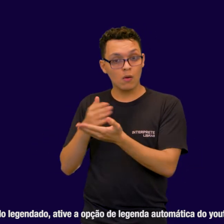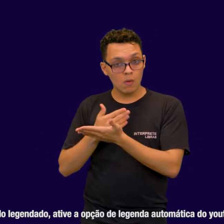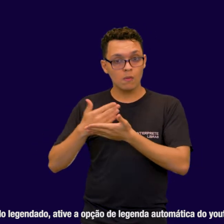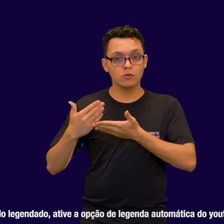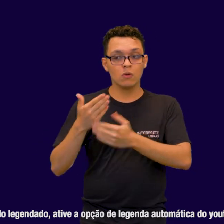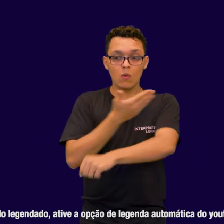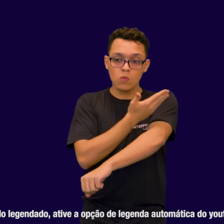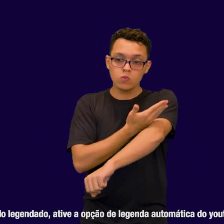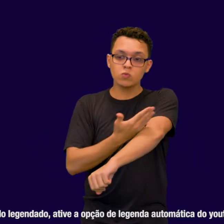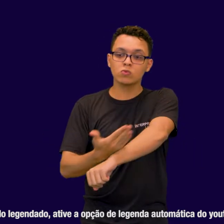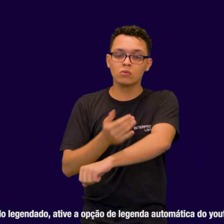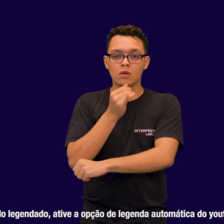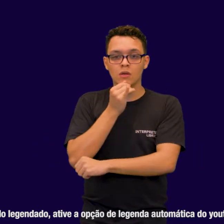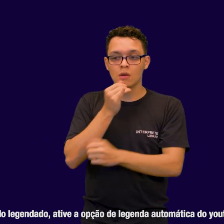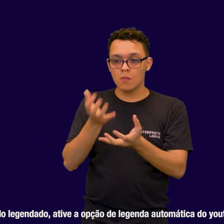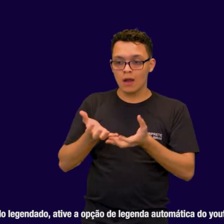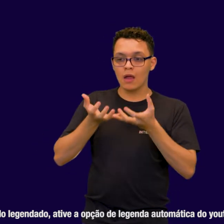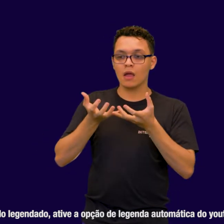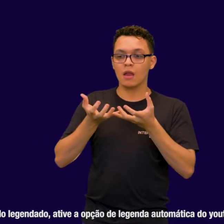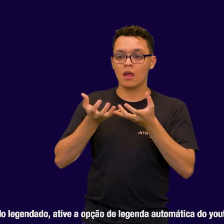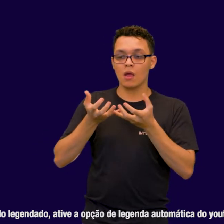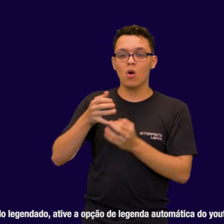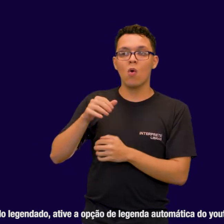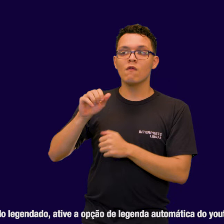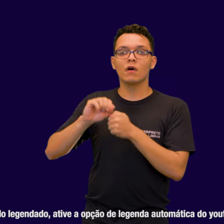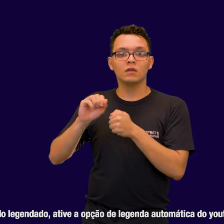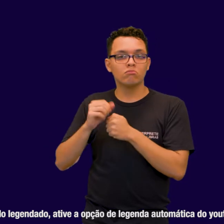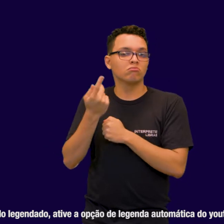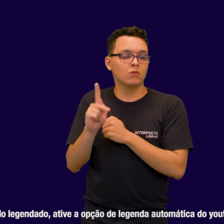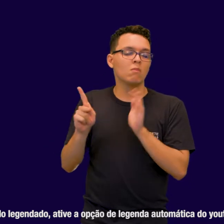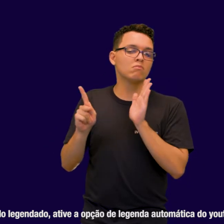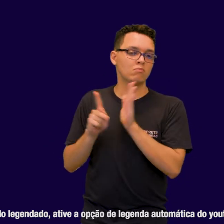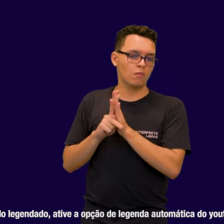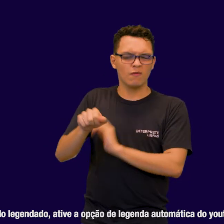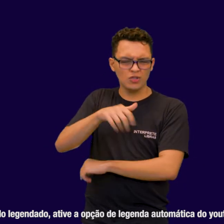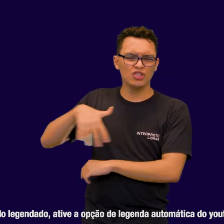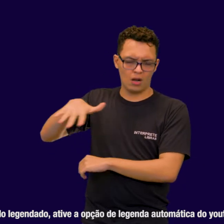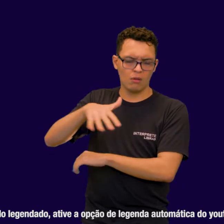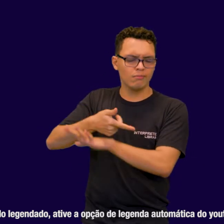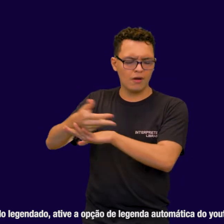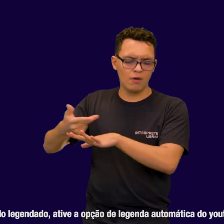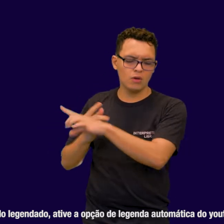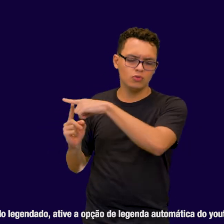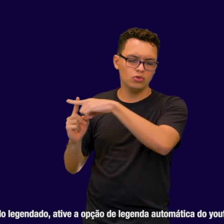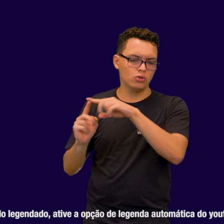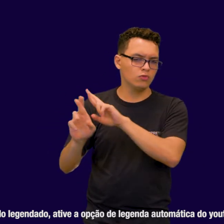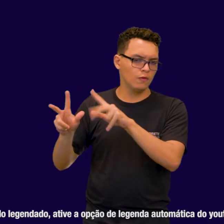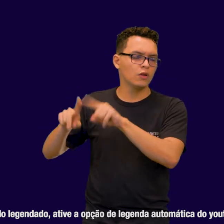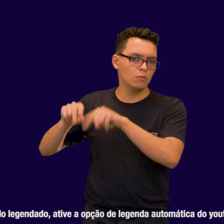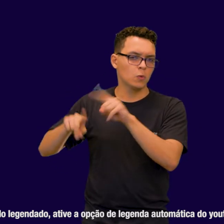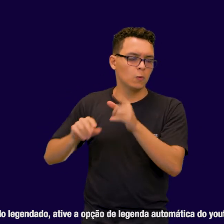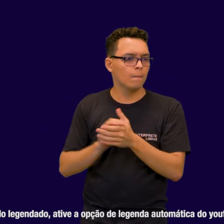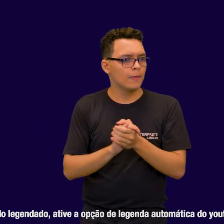hobby do movimento craft, que foi um movimento generalista, né, em todos os setores. Com